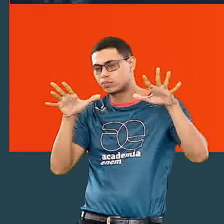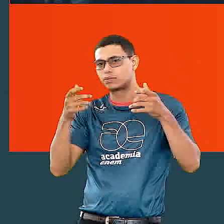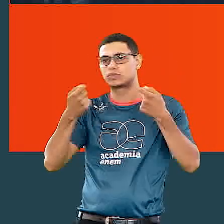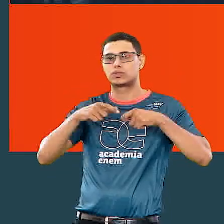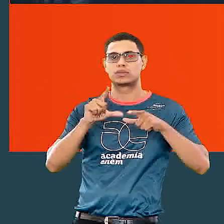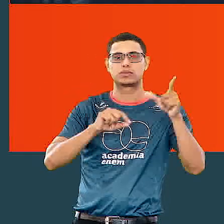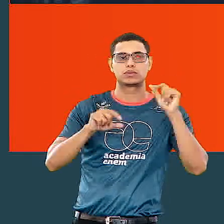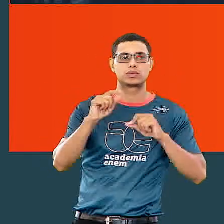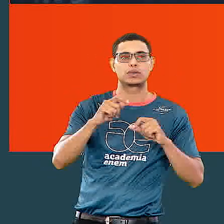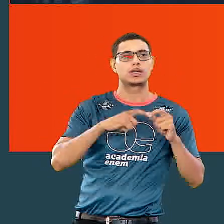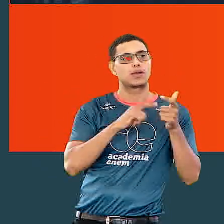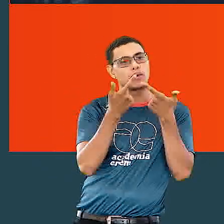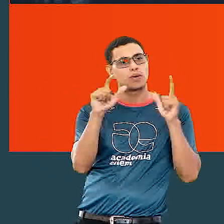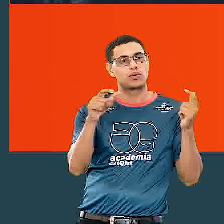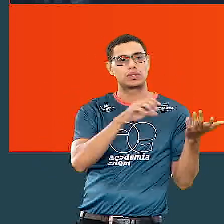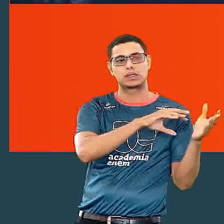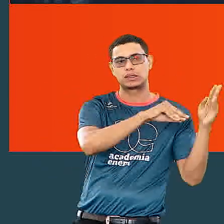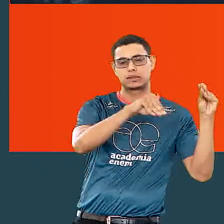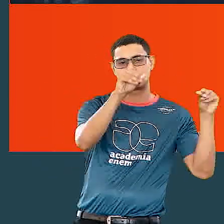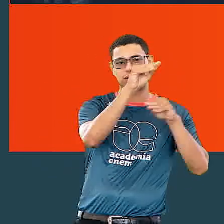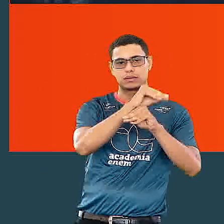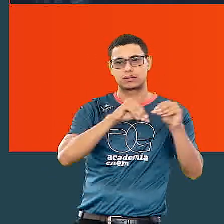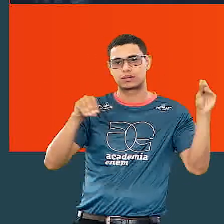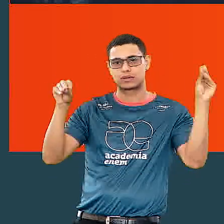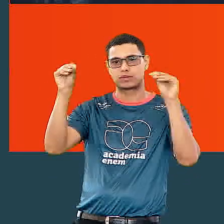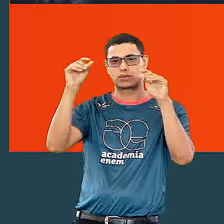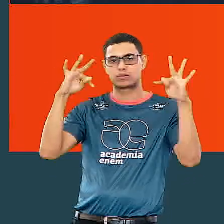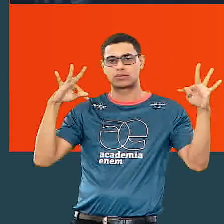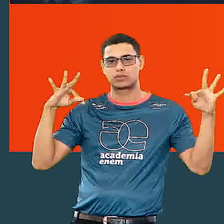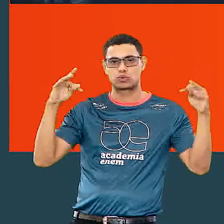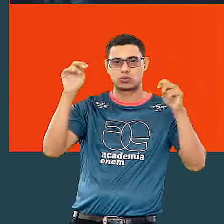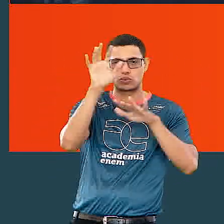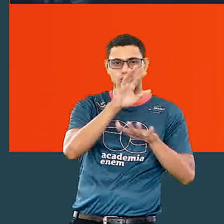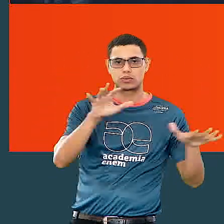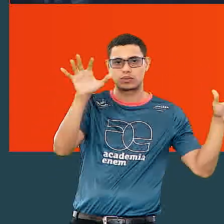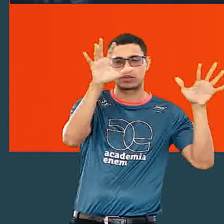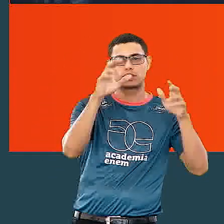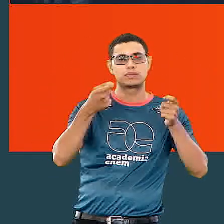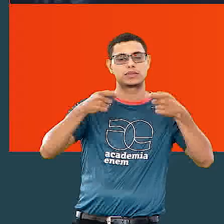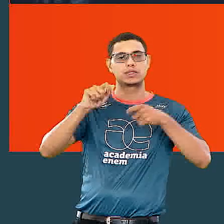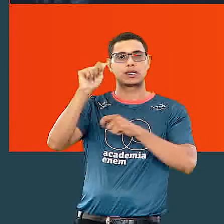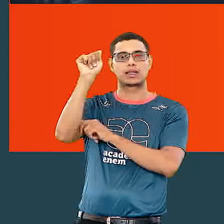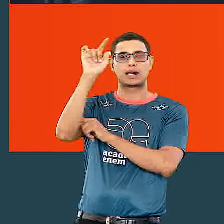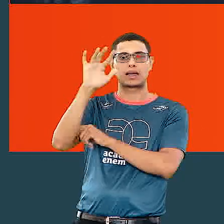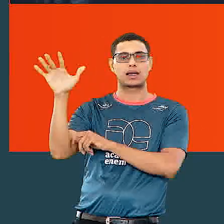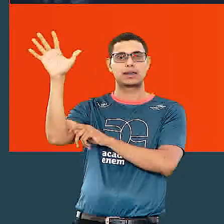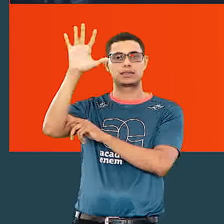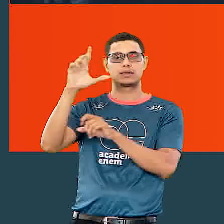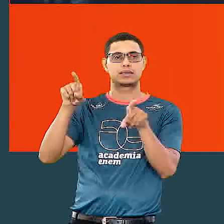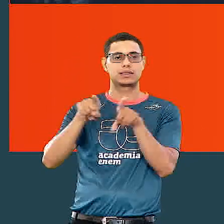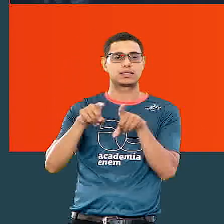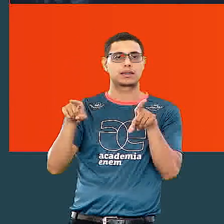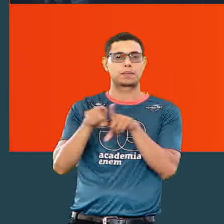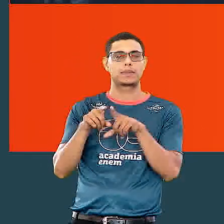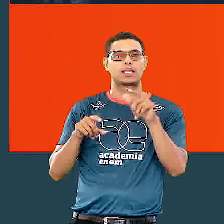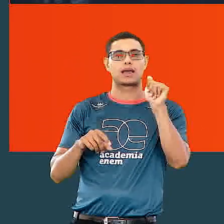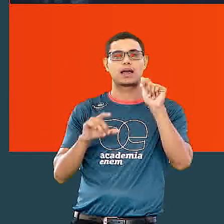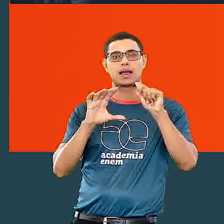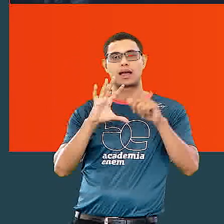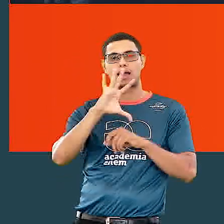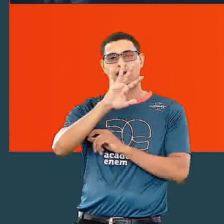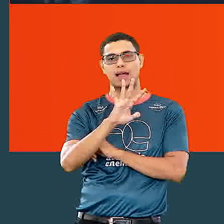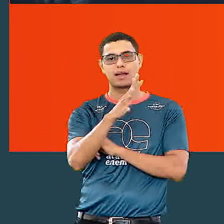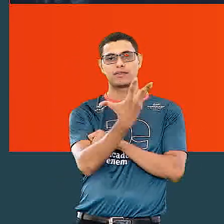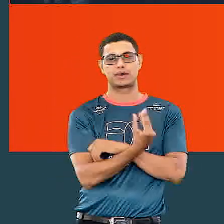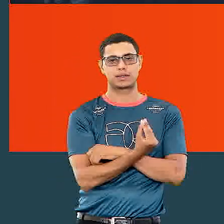explorar outros territórios. Quais são os outros territórios que eu tenho para explorar? A Ásia e a África.